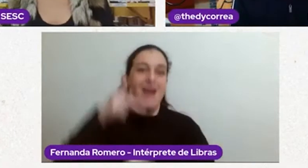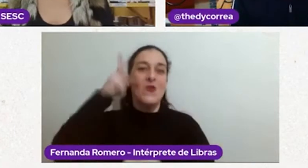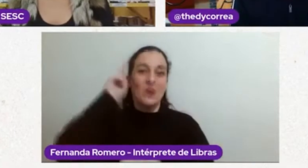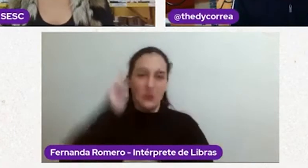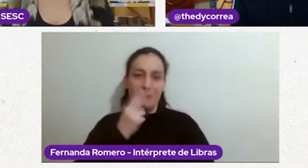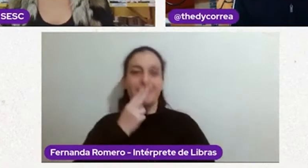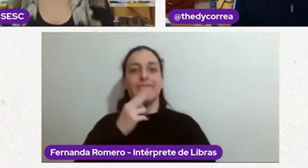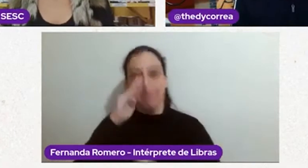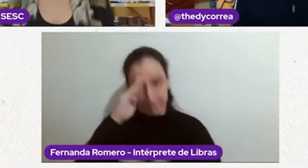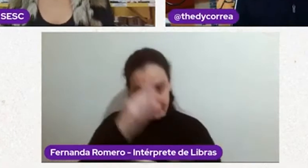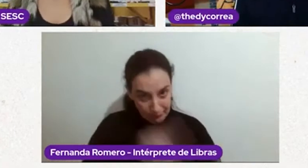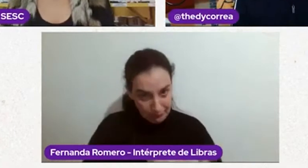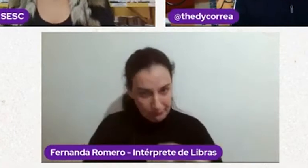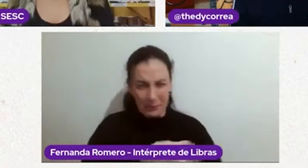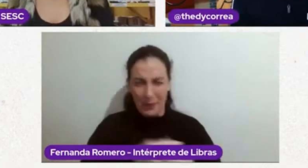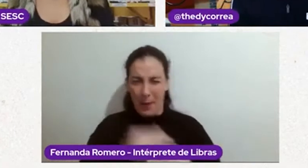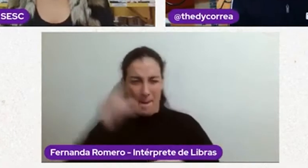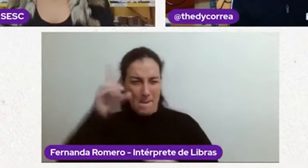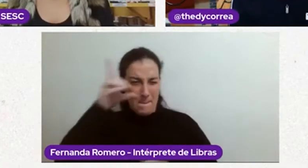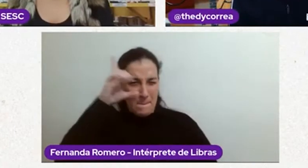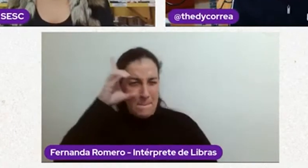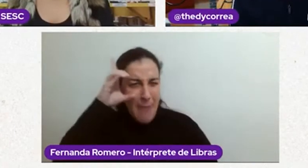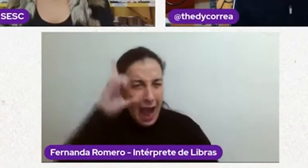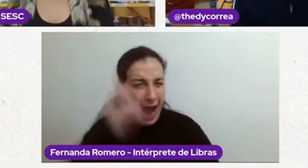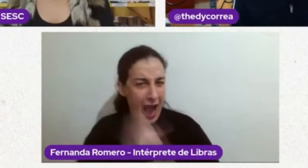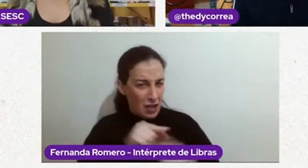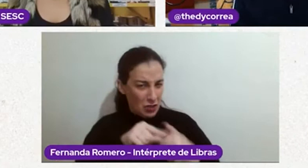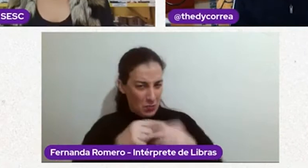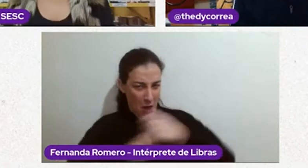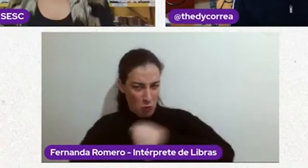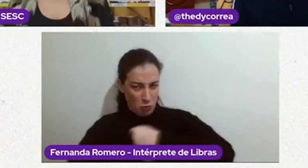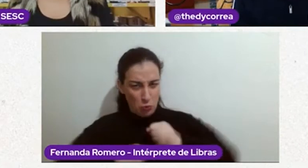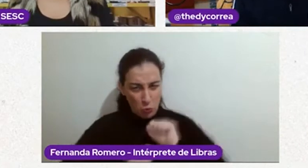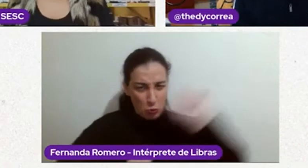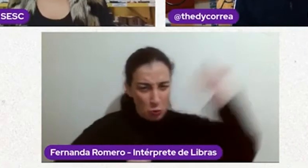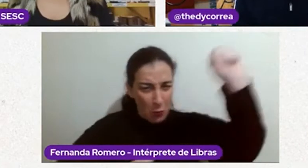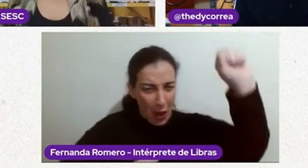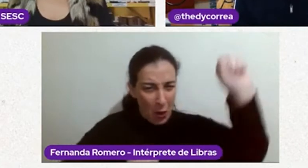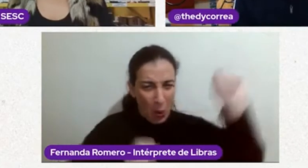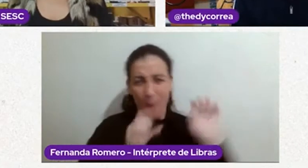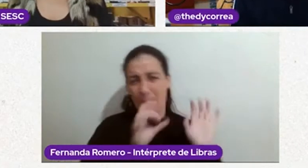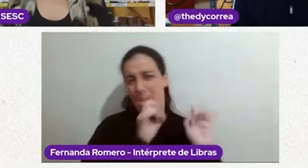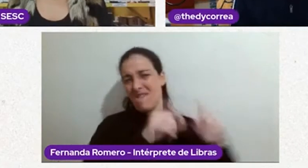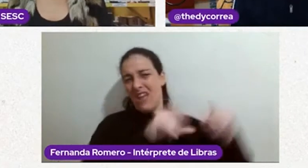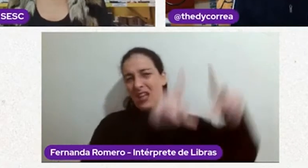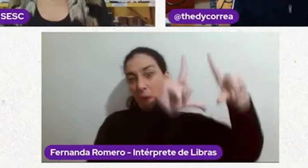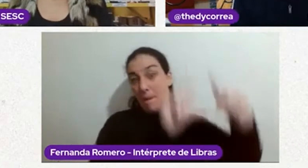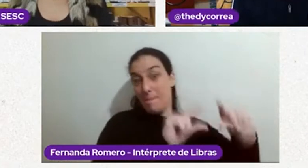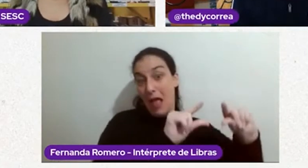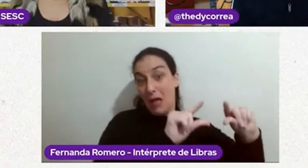Acredito. Nem Batman, nem Superman, nem nada vende mais do que é um sucesso, digamos,